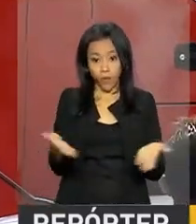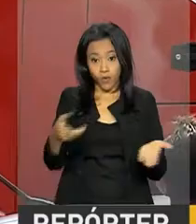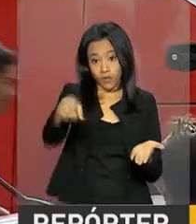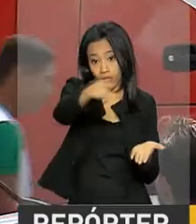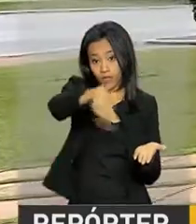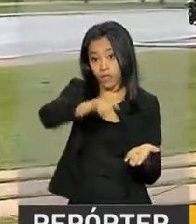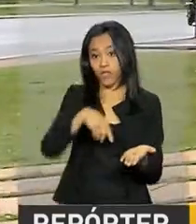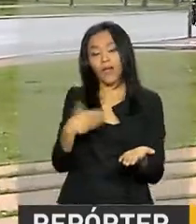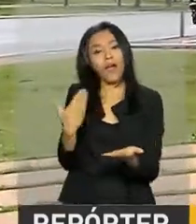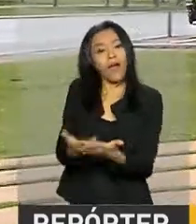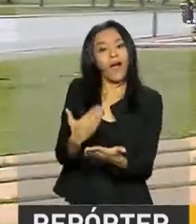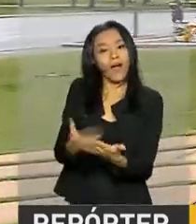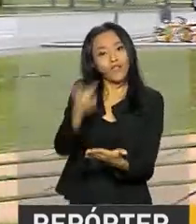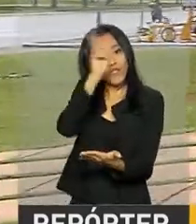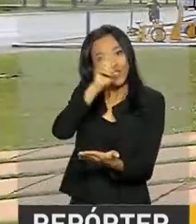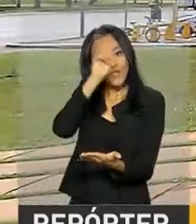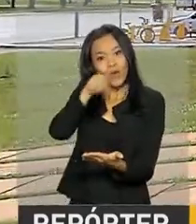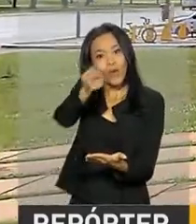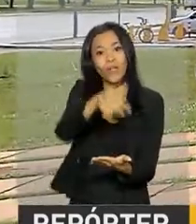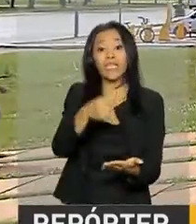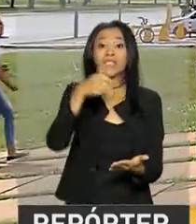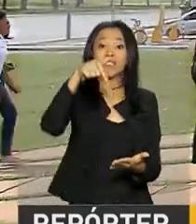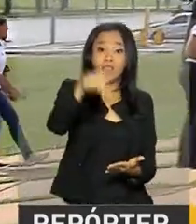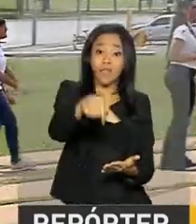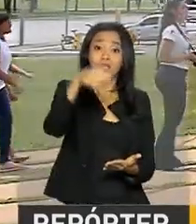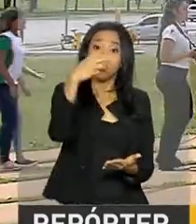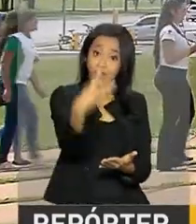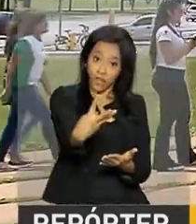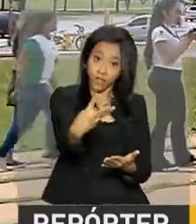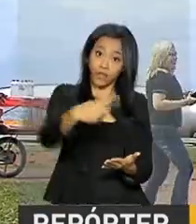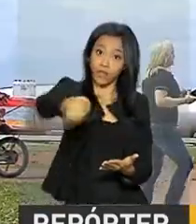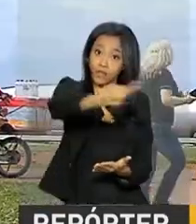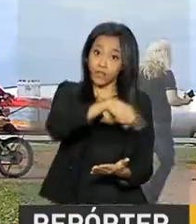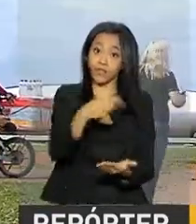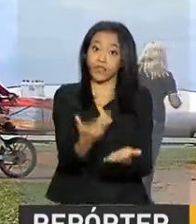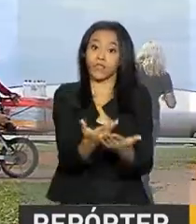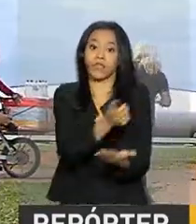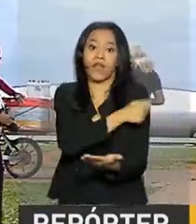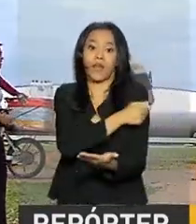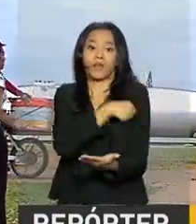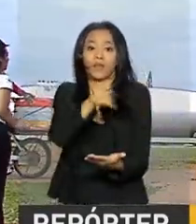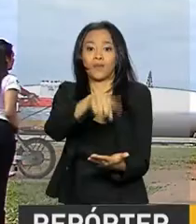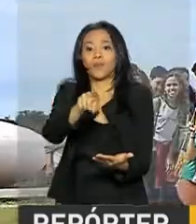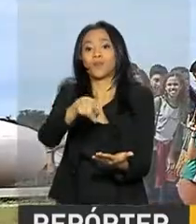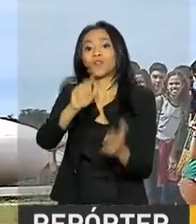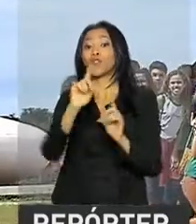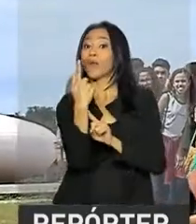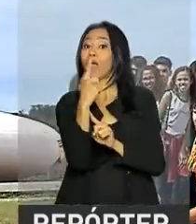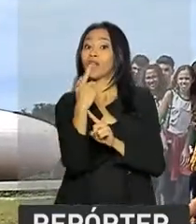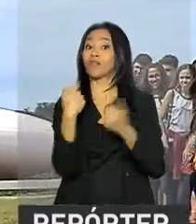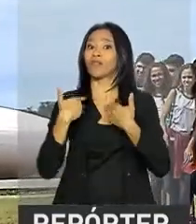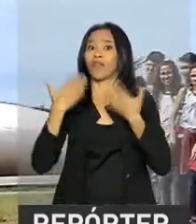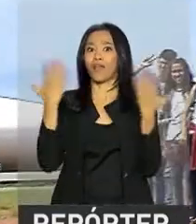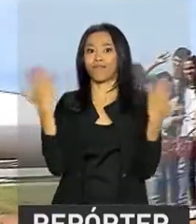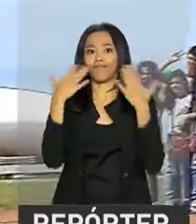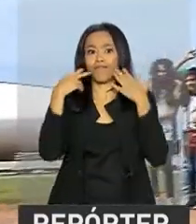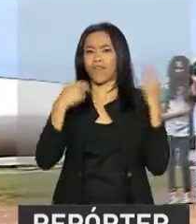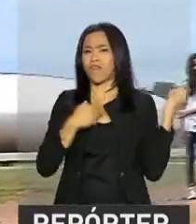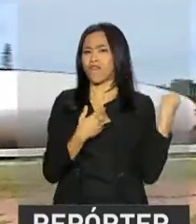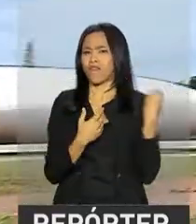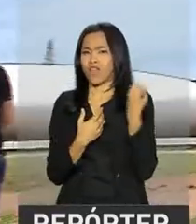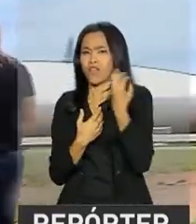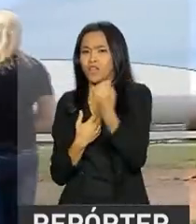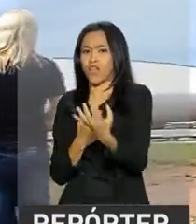aula de história desses 73 estudantes do interior de goiás ea céu aberto viajaram cerca de